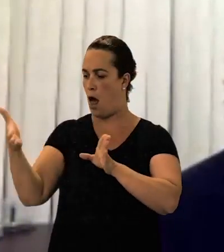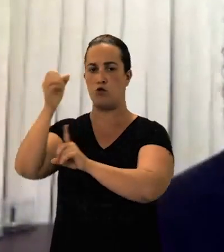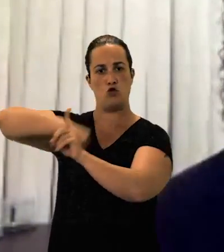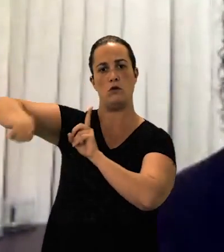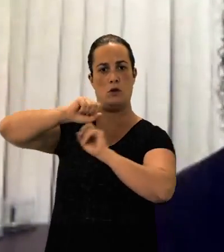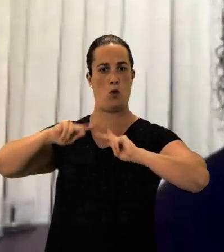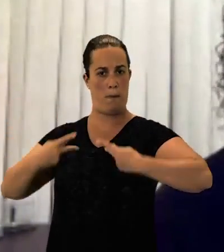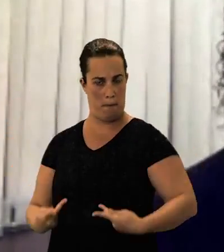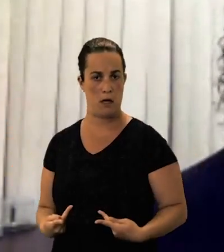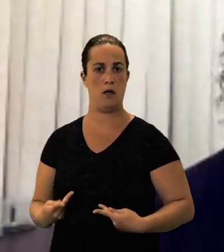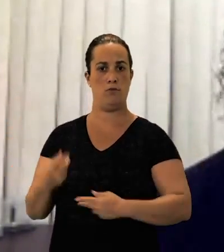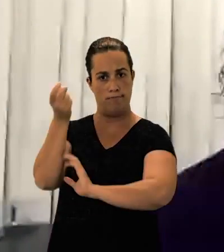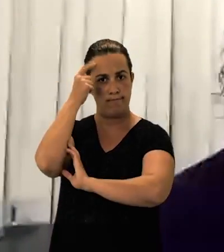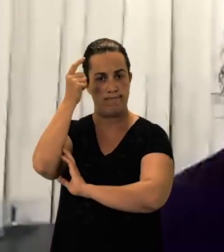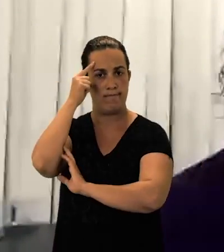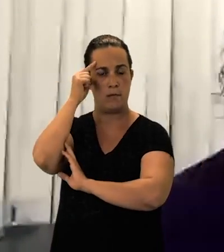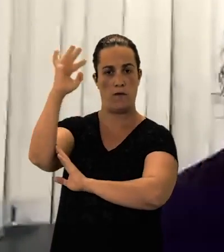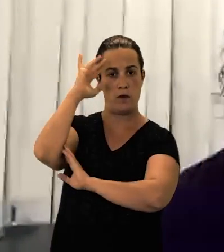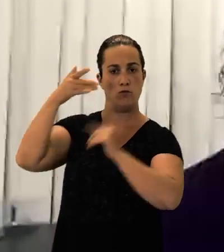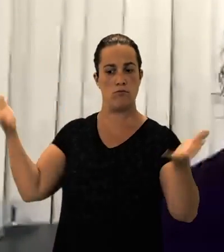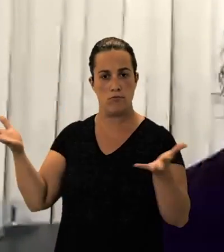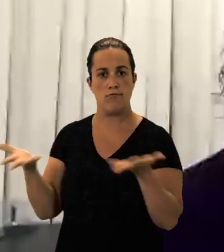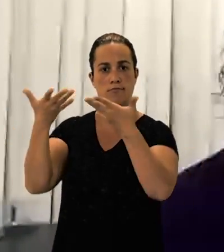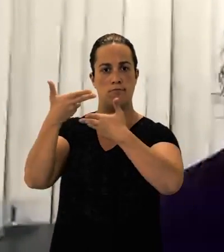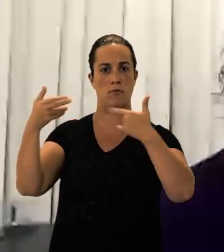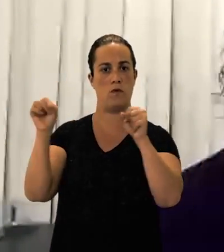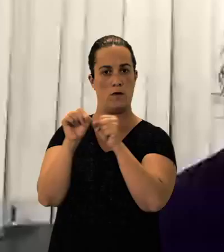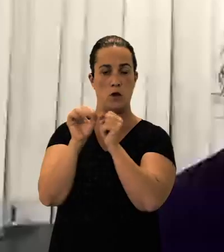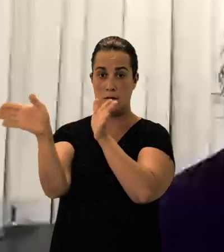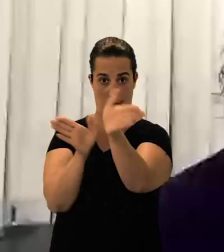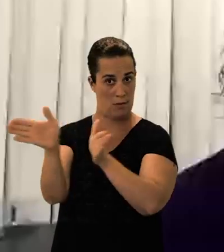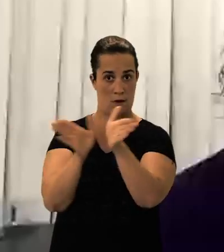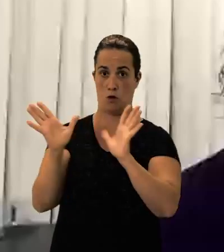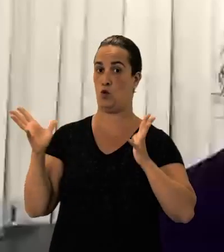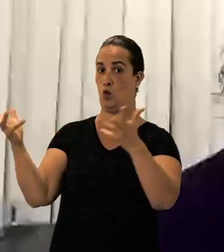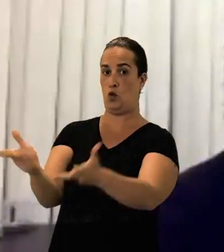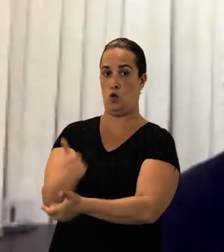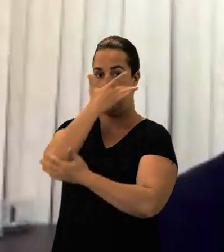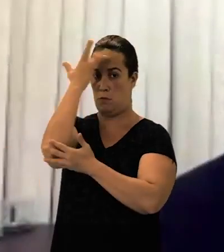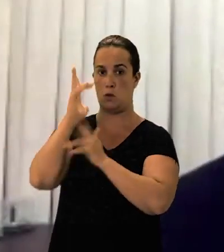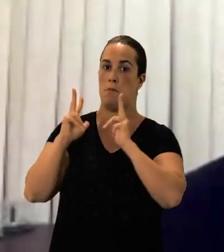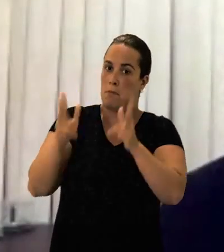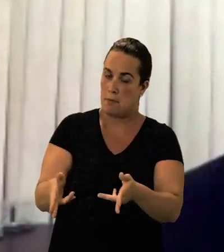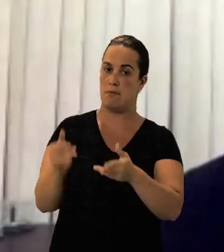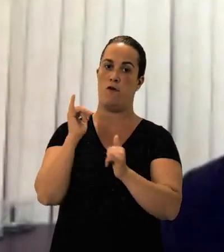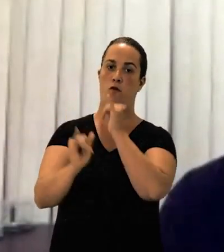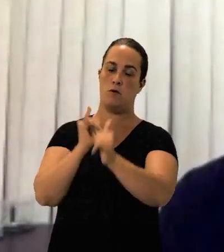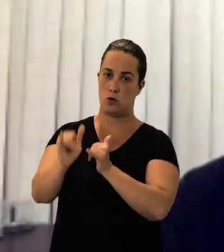de humano mesmo, de pensar que estamos promovendo ações capazes de acessibilizar para todos as mesmas